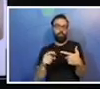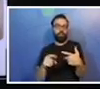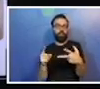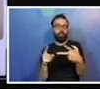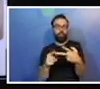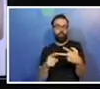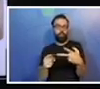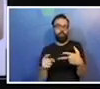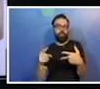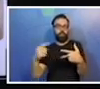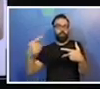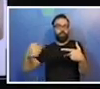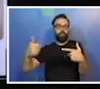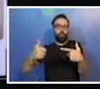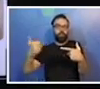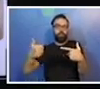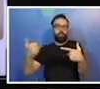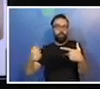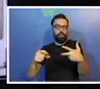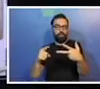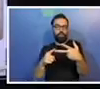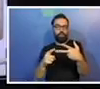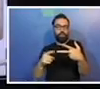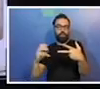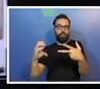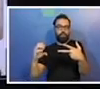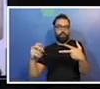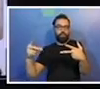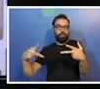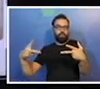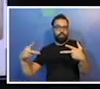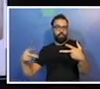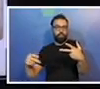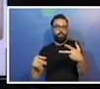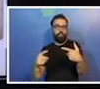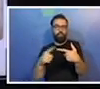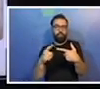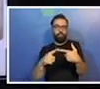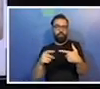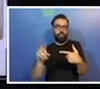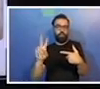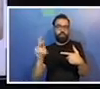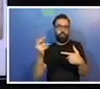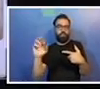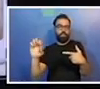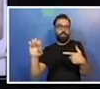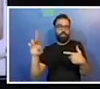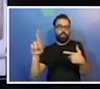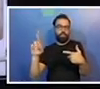consumidores. Primeiro, o consumidor primário são os herbívoros que comem a plantinha.